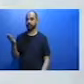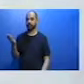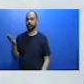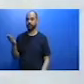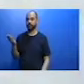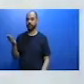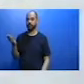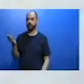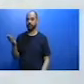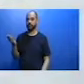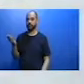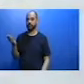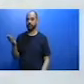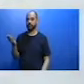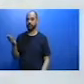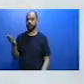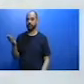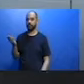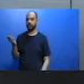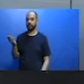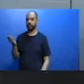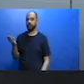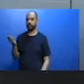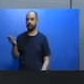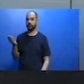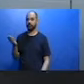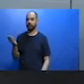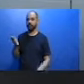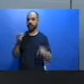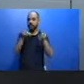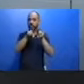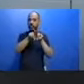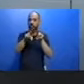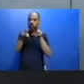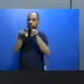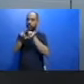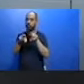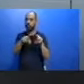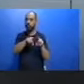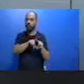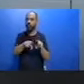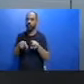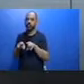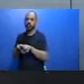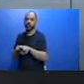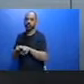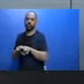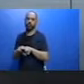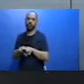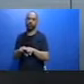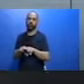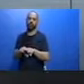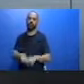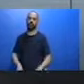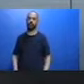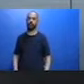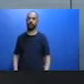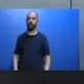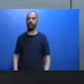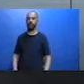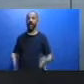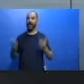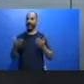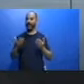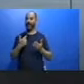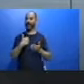está todo emendado as minhas folhas eu emendei atrás e agora eu vou fazer o